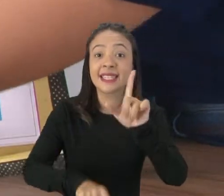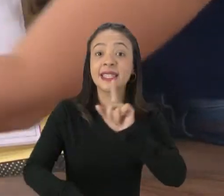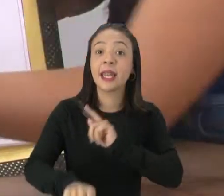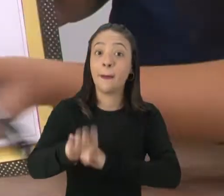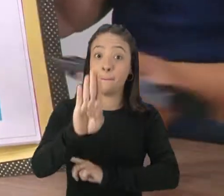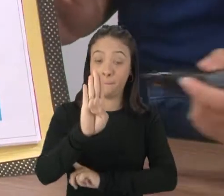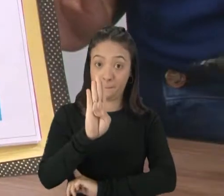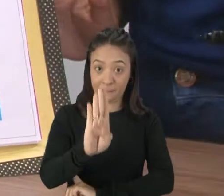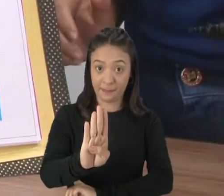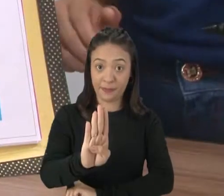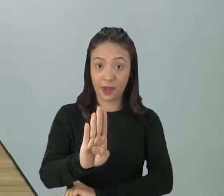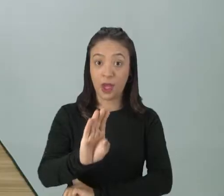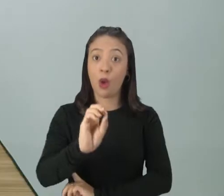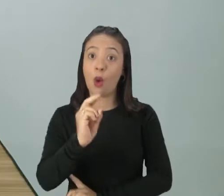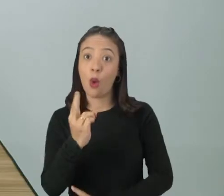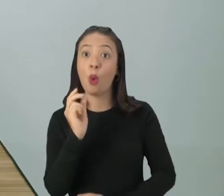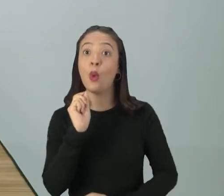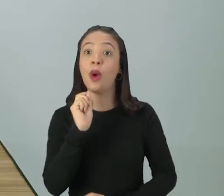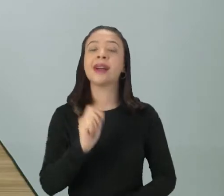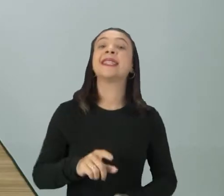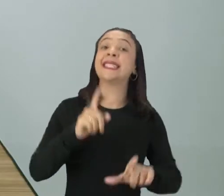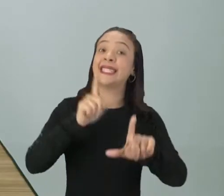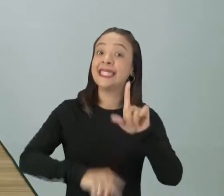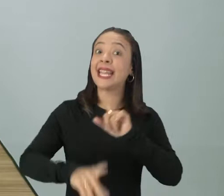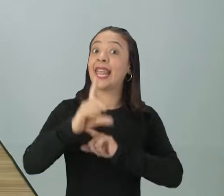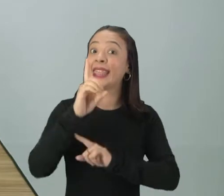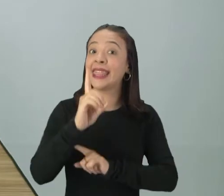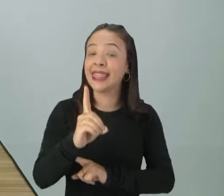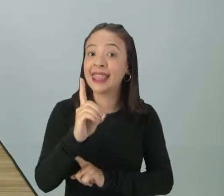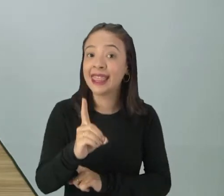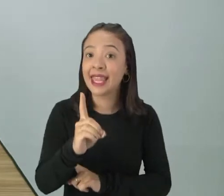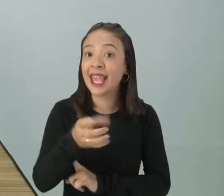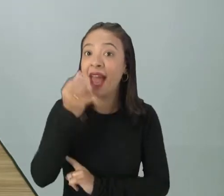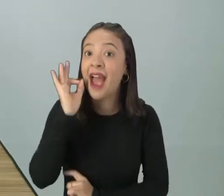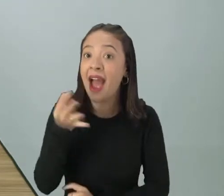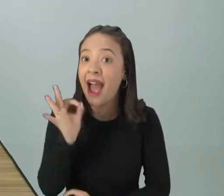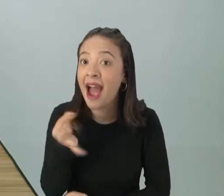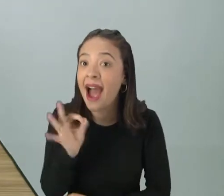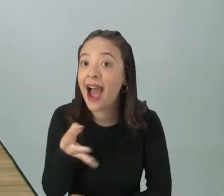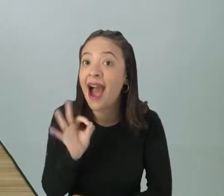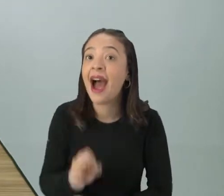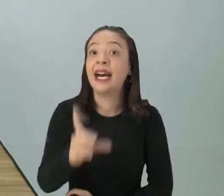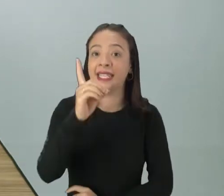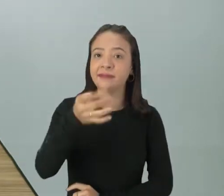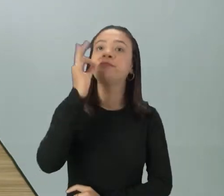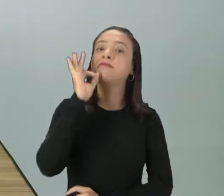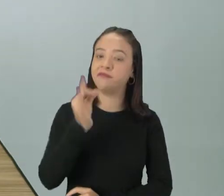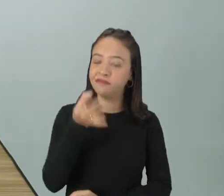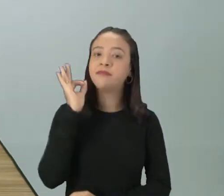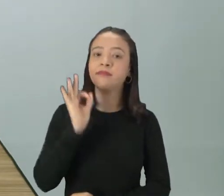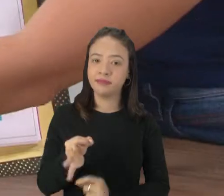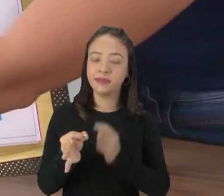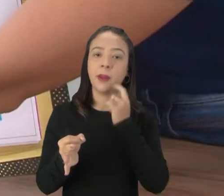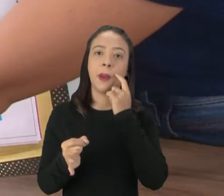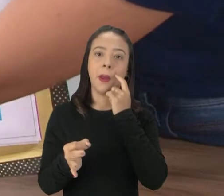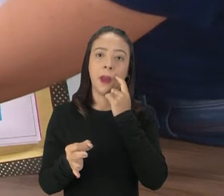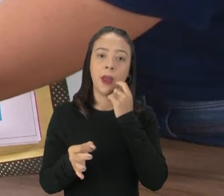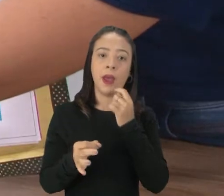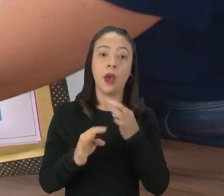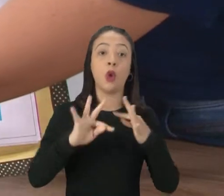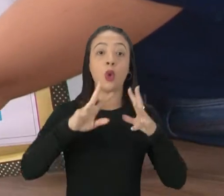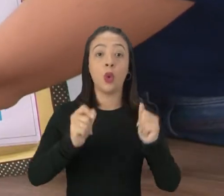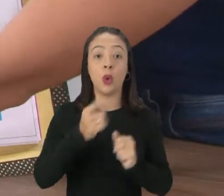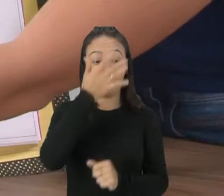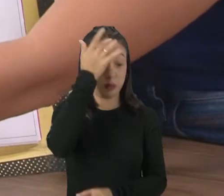D de dado, acertou. É a letra D a opção correta, pois os personagens